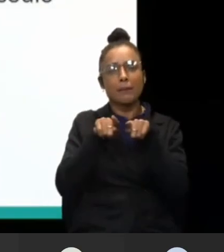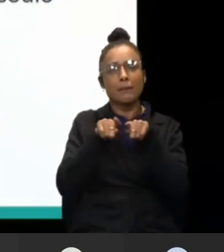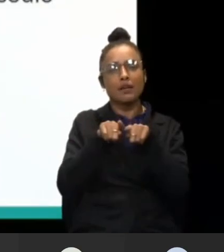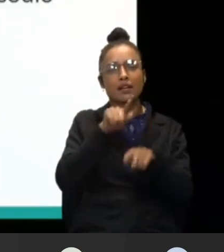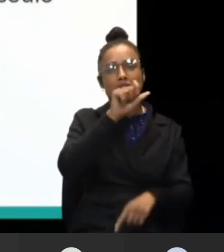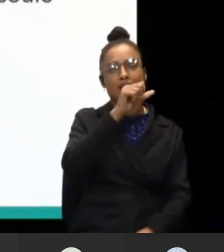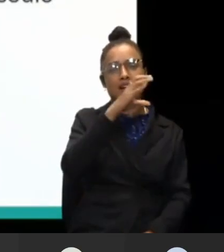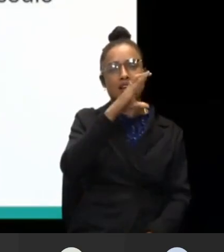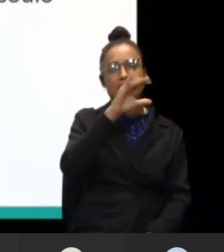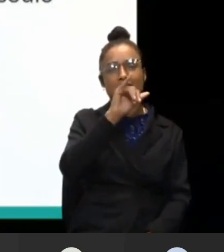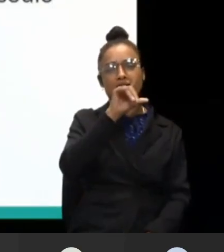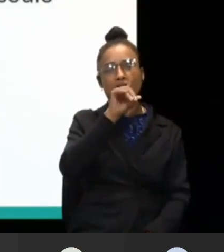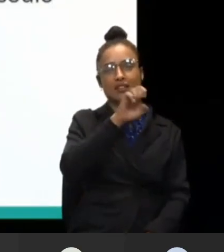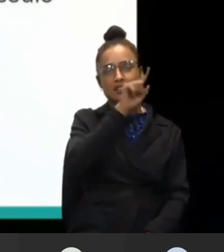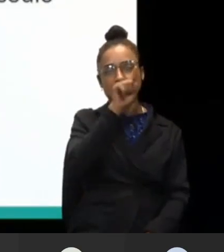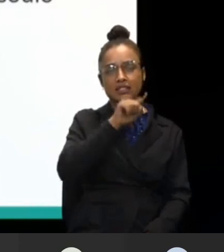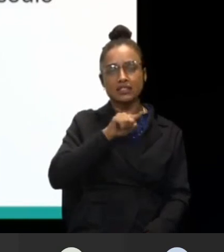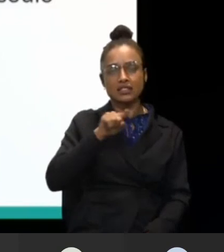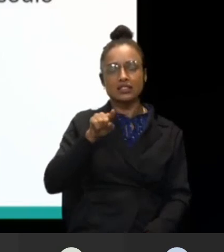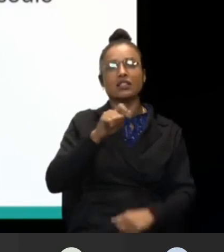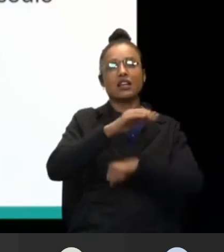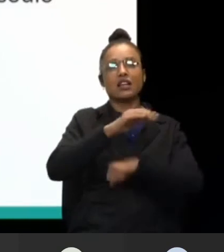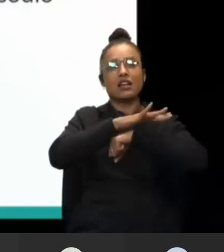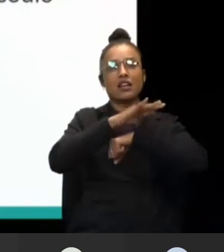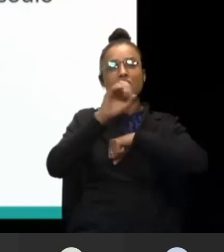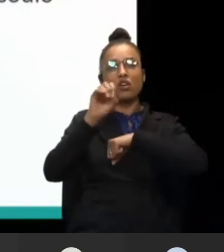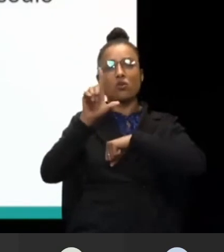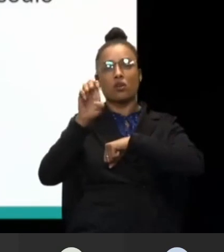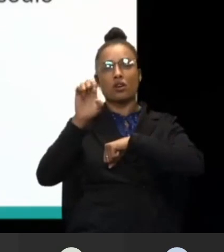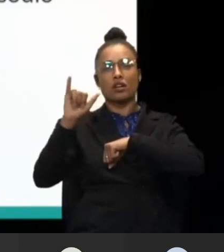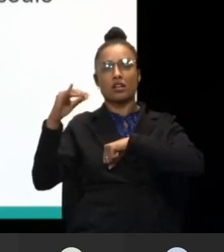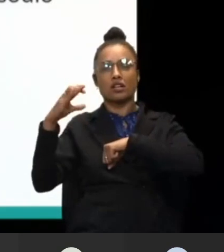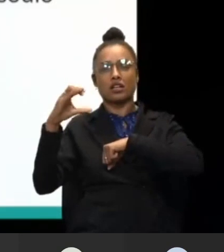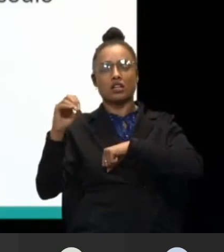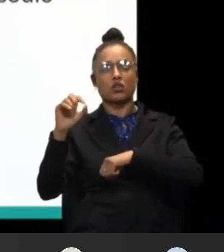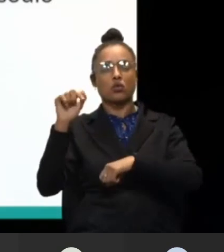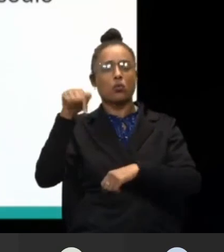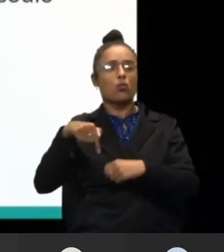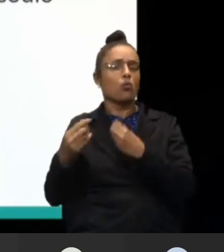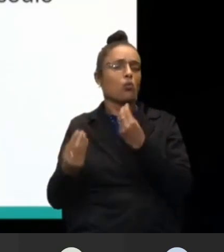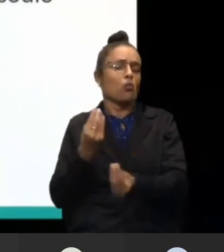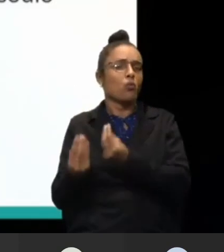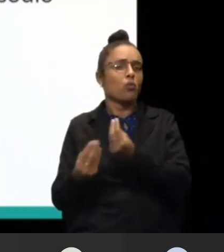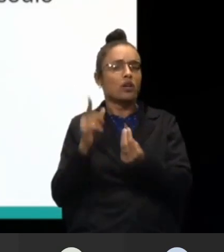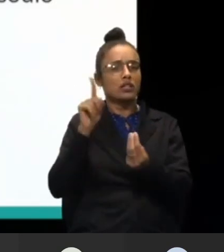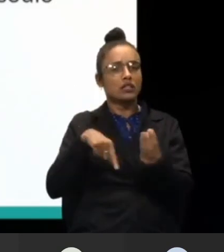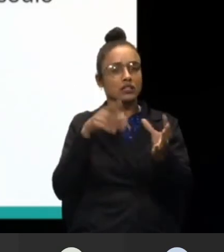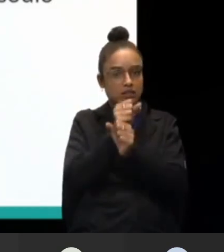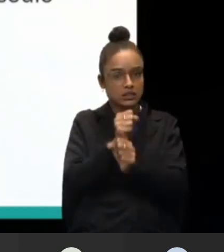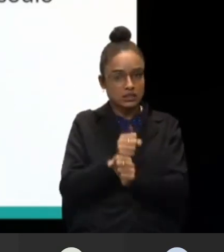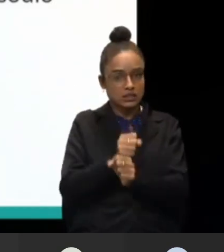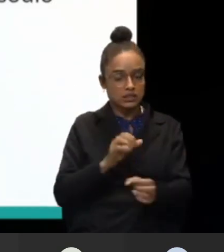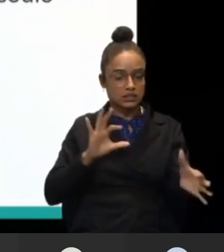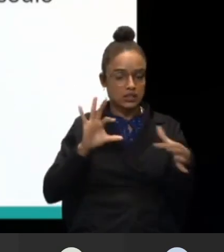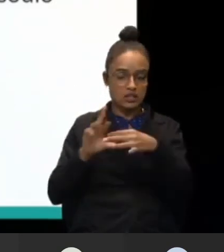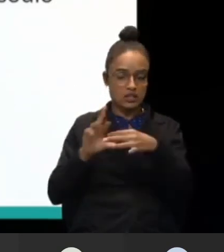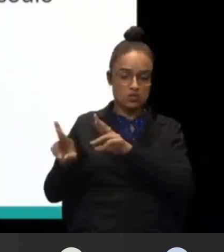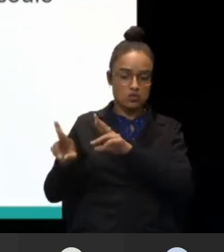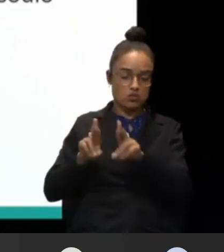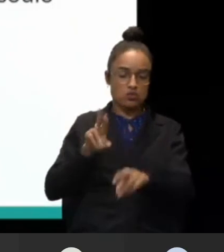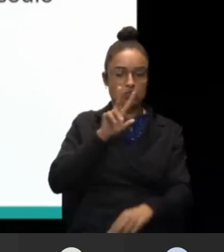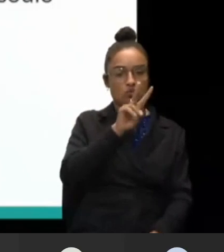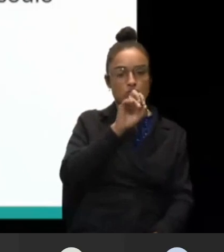ácido oleico? A acidez em ácido oleico, como se calcula, professor? É relacionada ao volume,